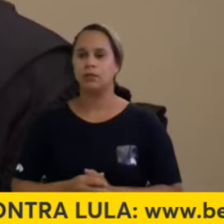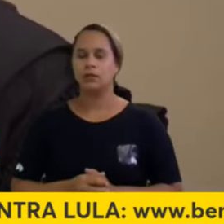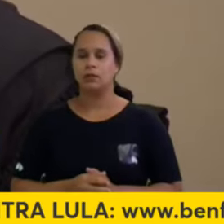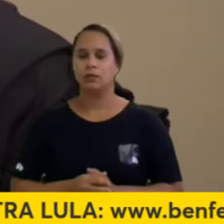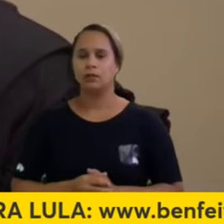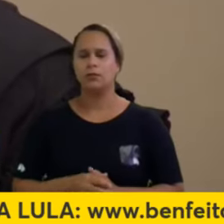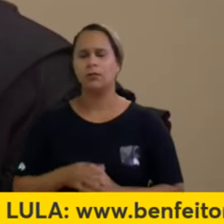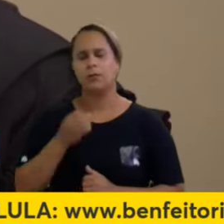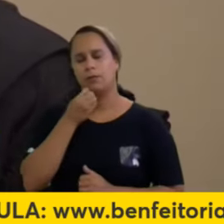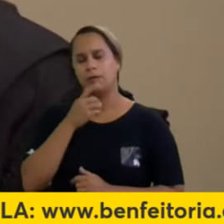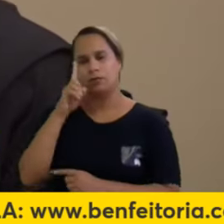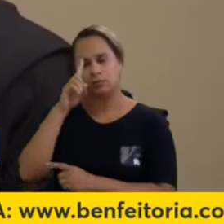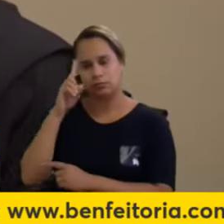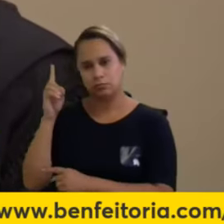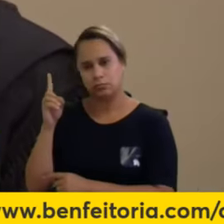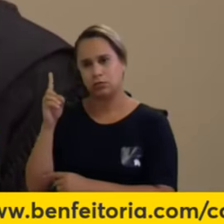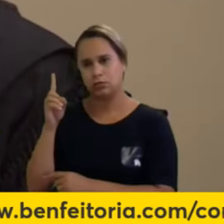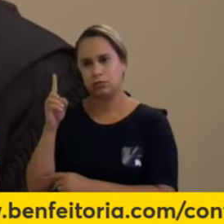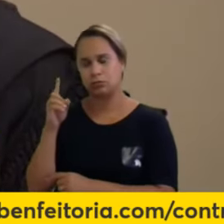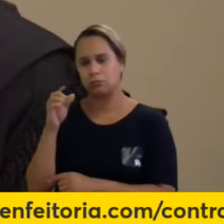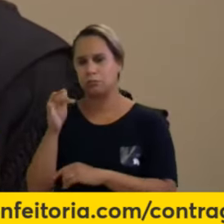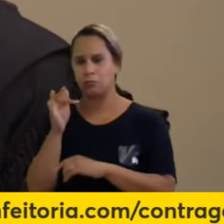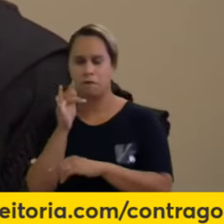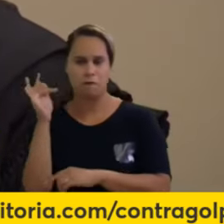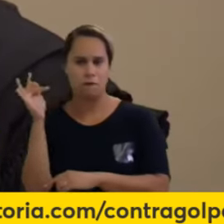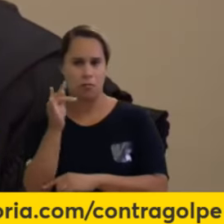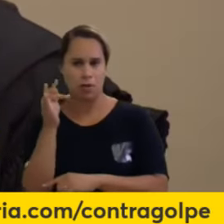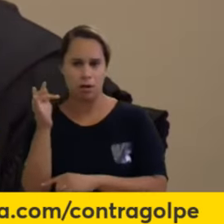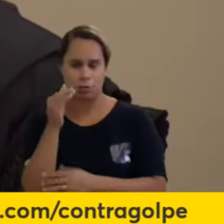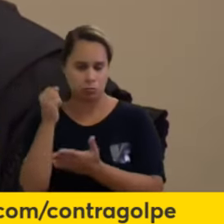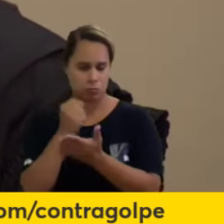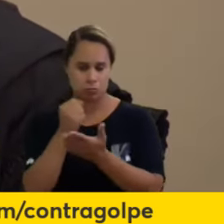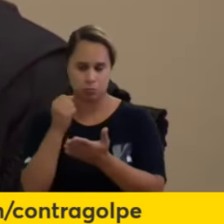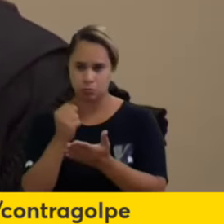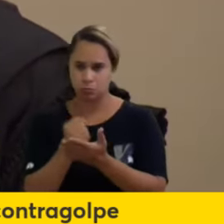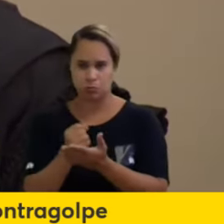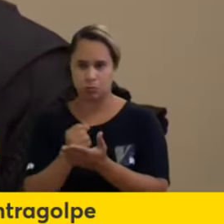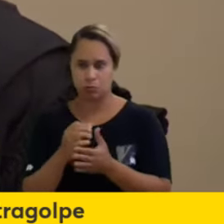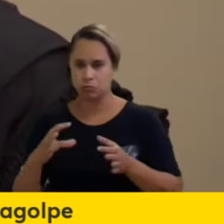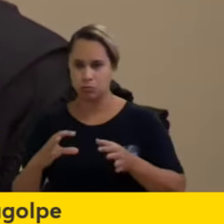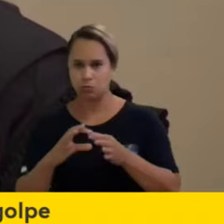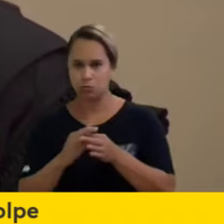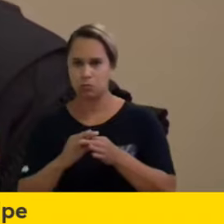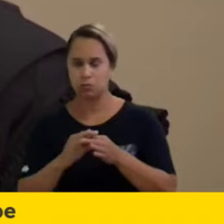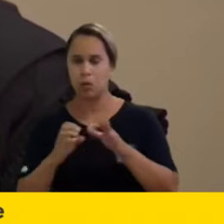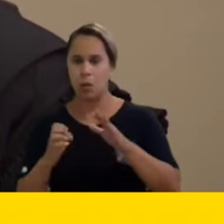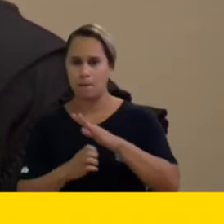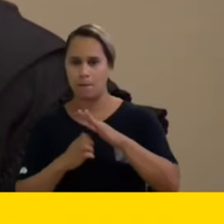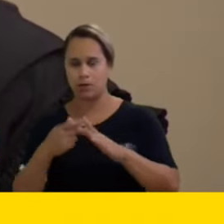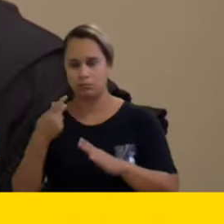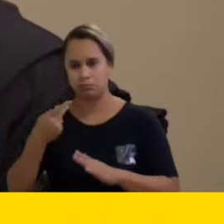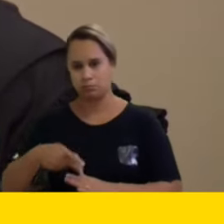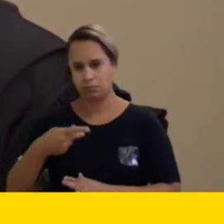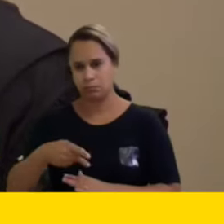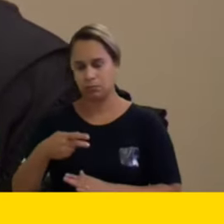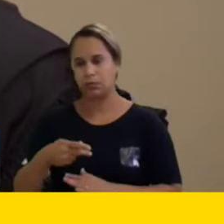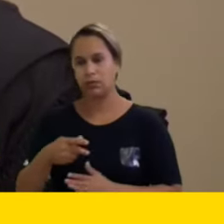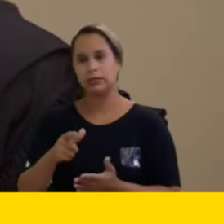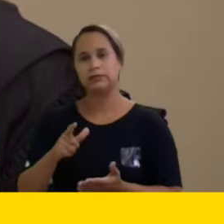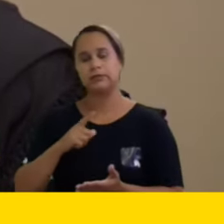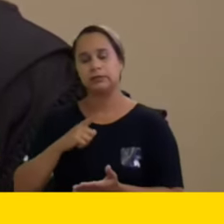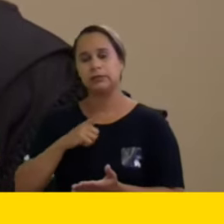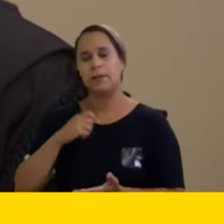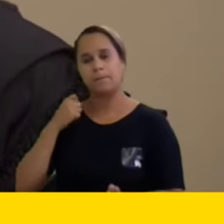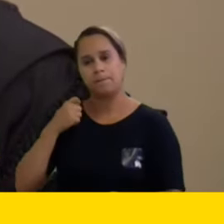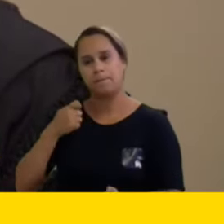Bom dia não houve a formalização de contrato com est empresa tampouco houve envido qualquer relatório ao que me parece houve pagamento através de recursos